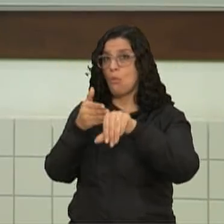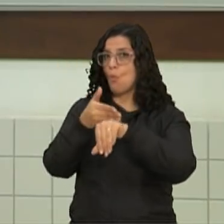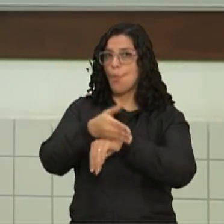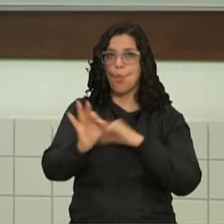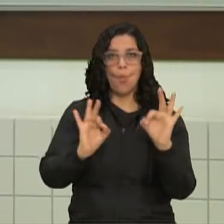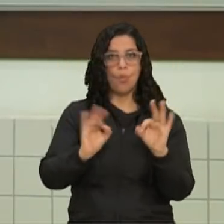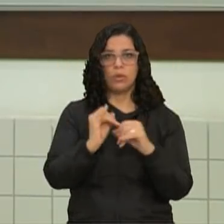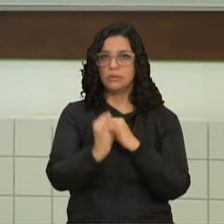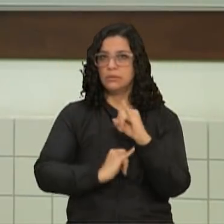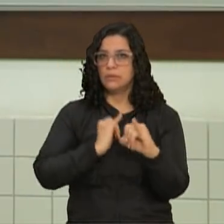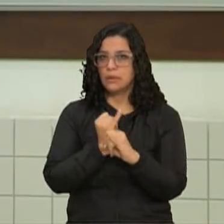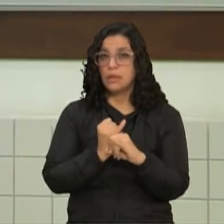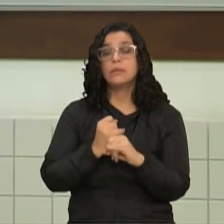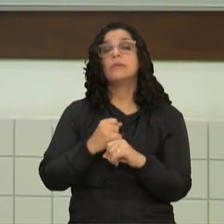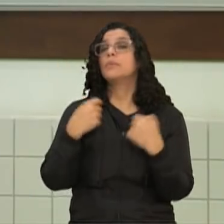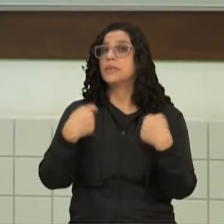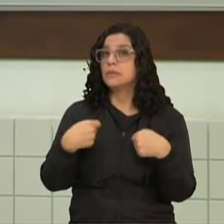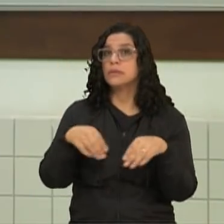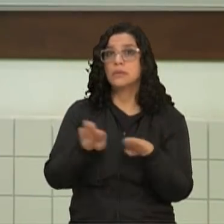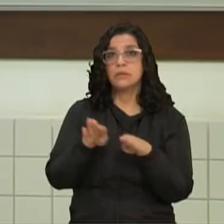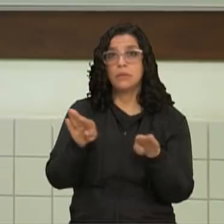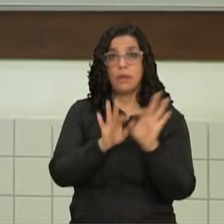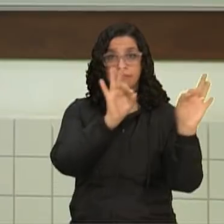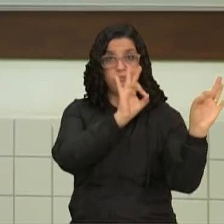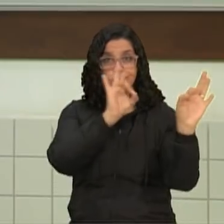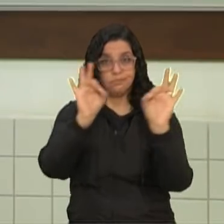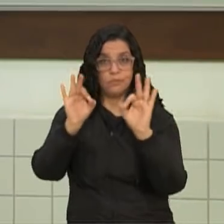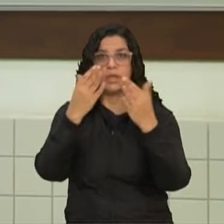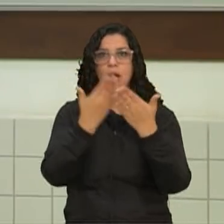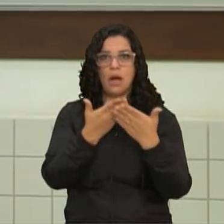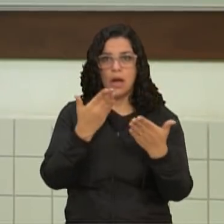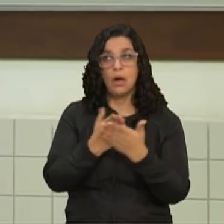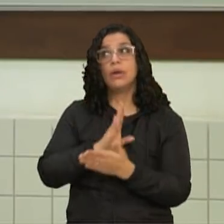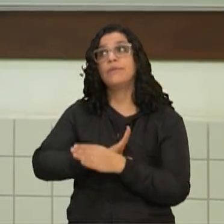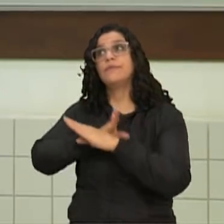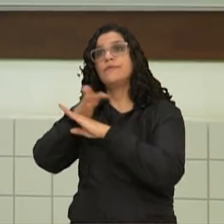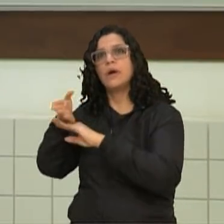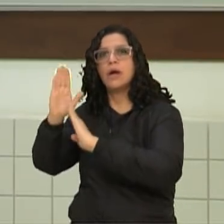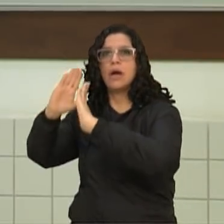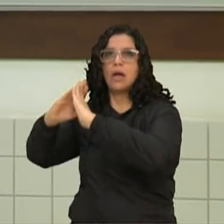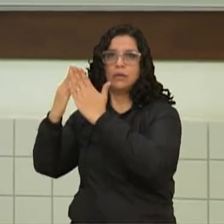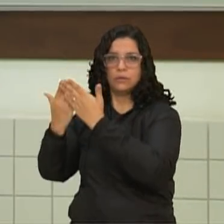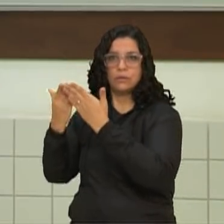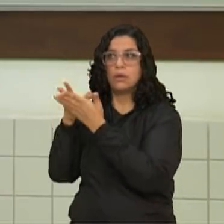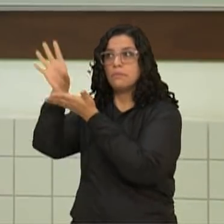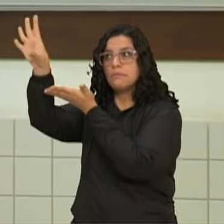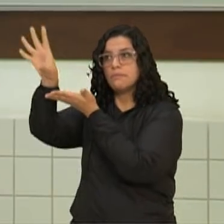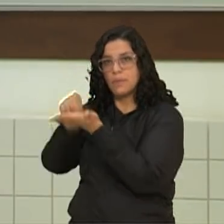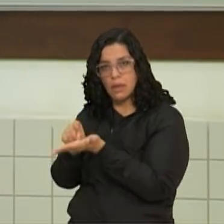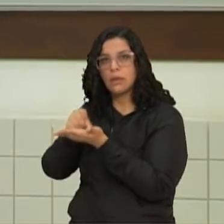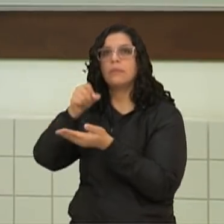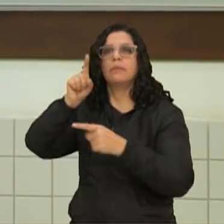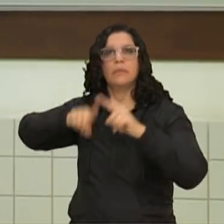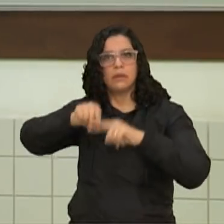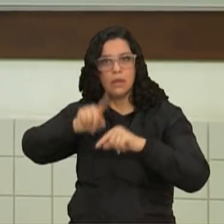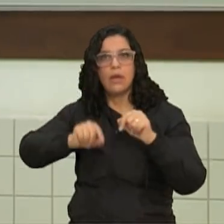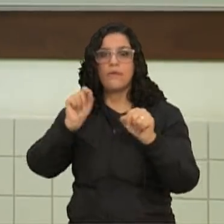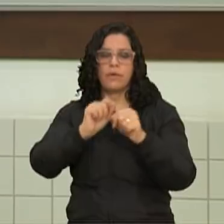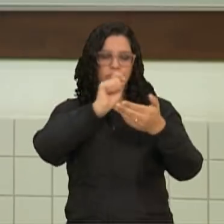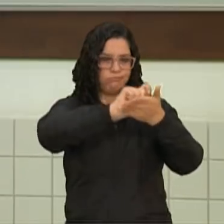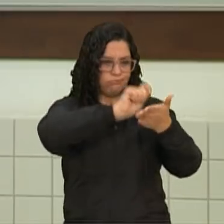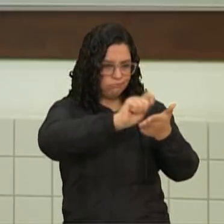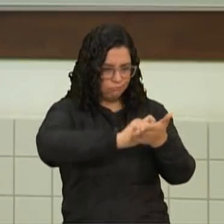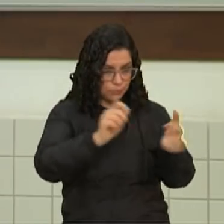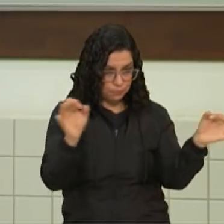à internet, não esquecer depois de assistir essa aula, ir até a escola, pegar as tarefas e depois